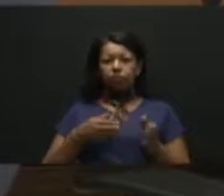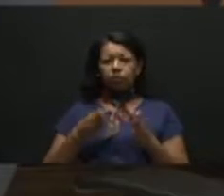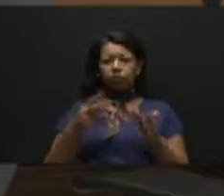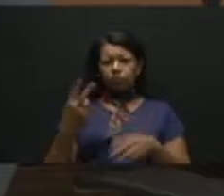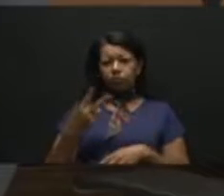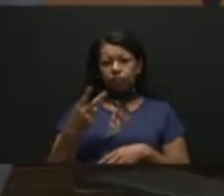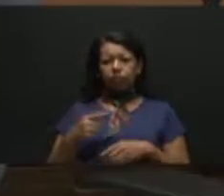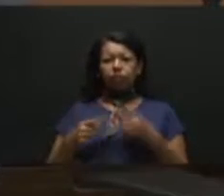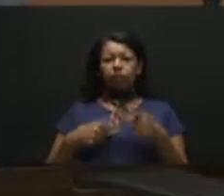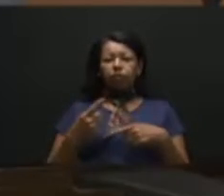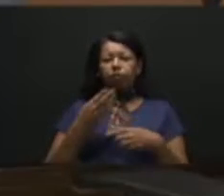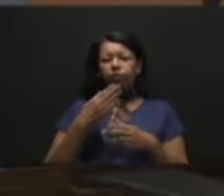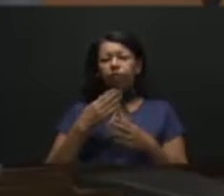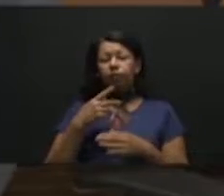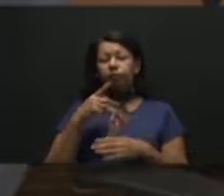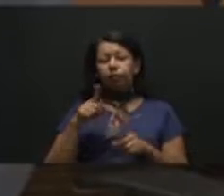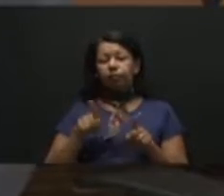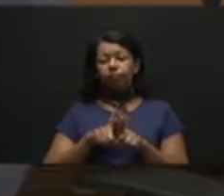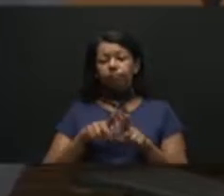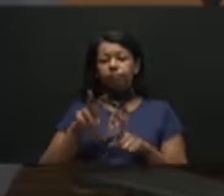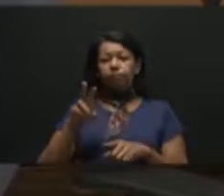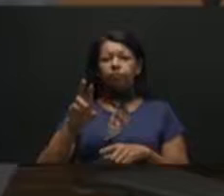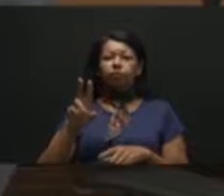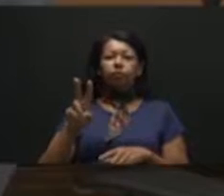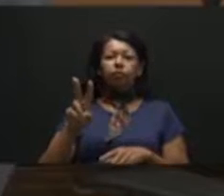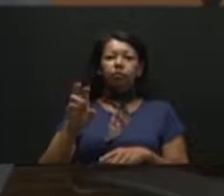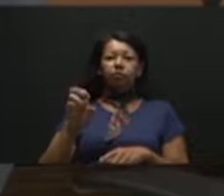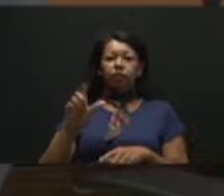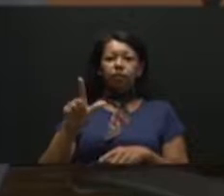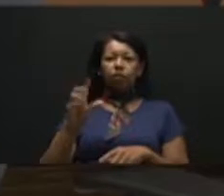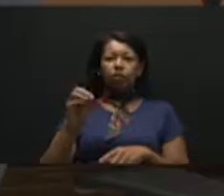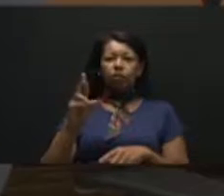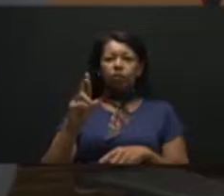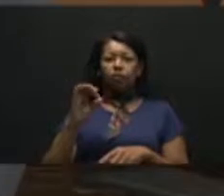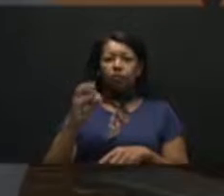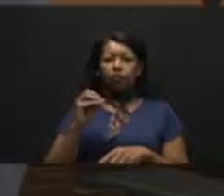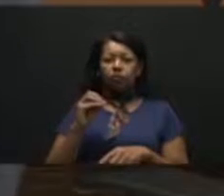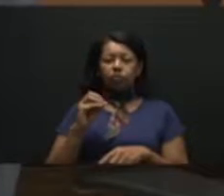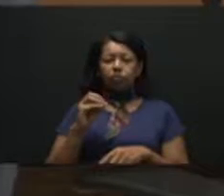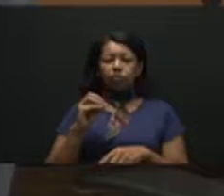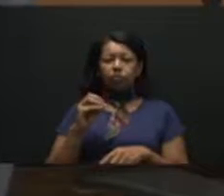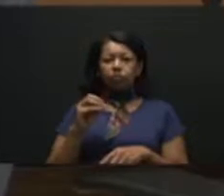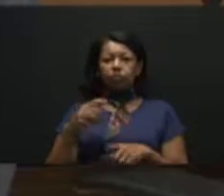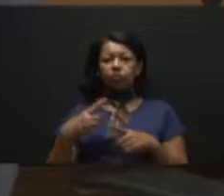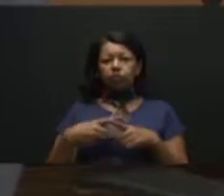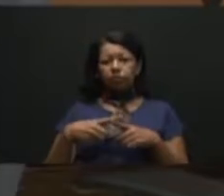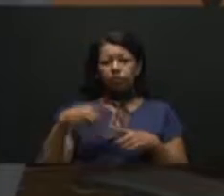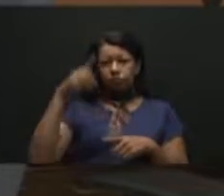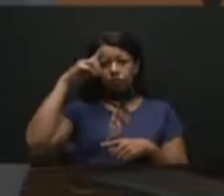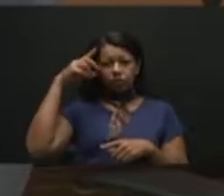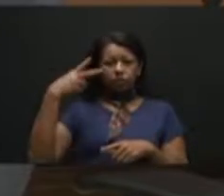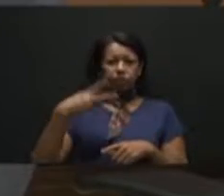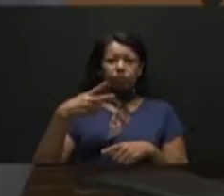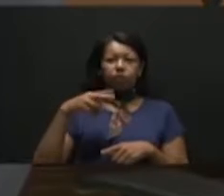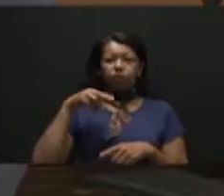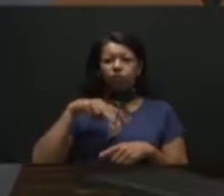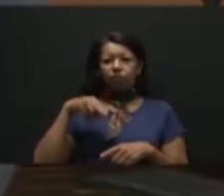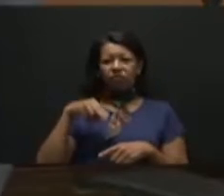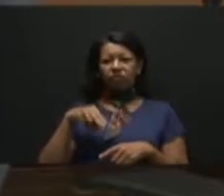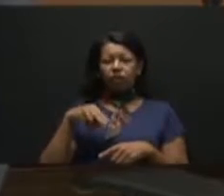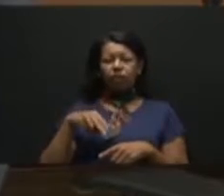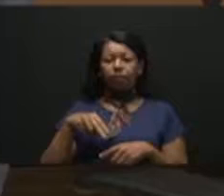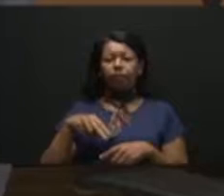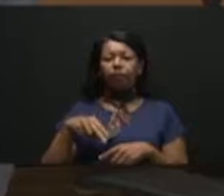depois veio o requerimento também do velório, Michael, porque você sabe, dia 2 agora de novembro, dia de finado, onde as